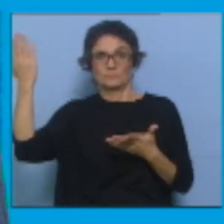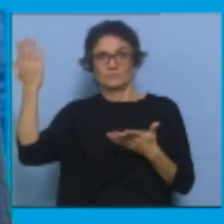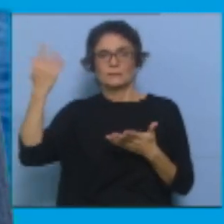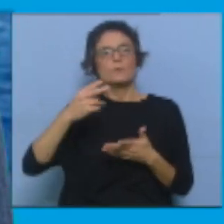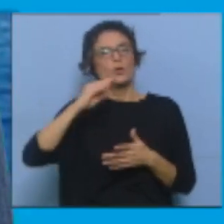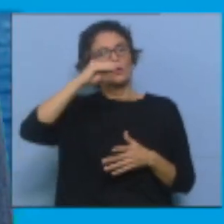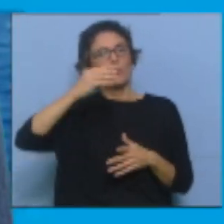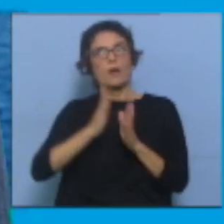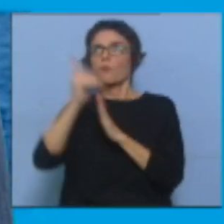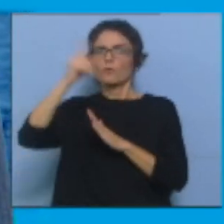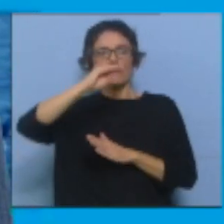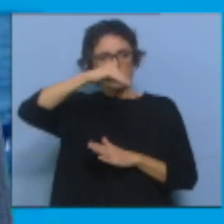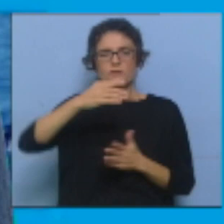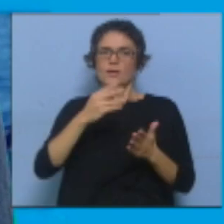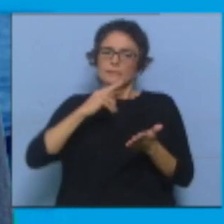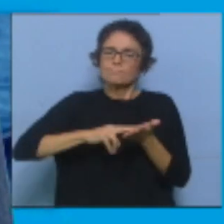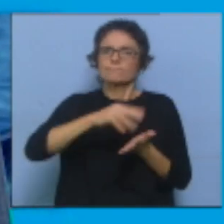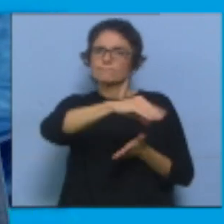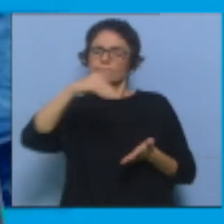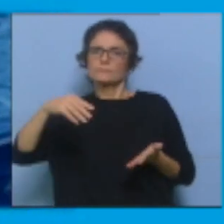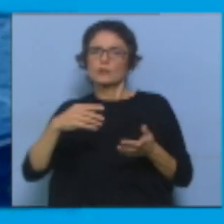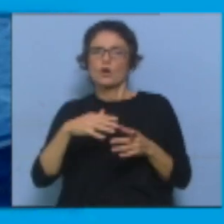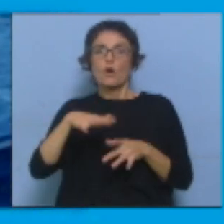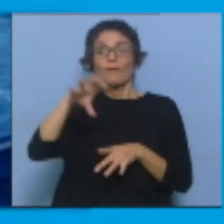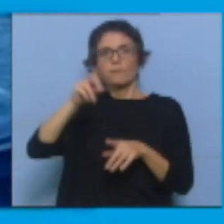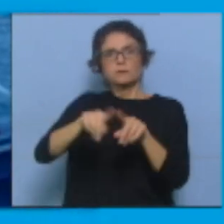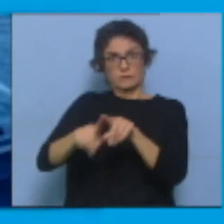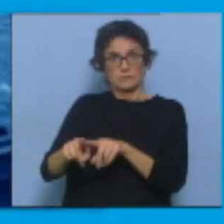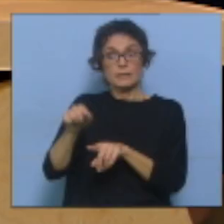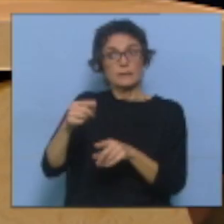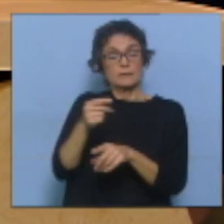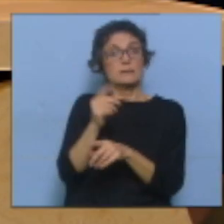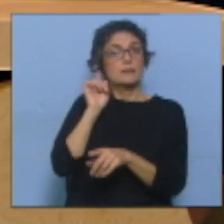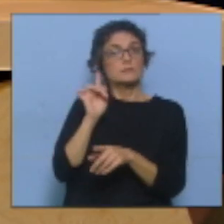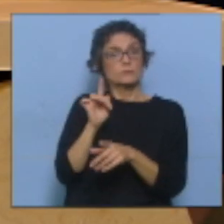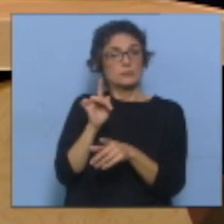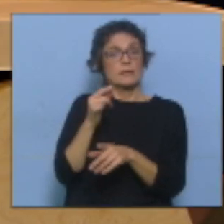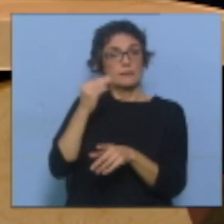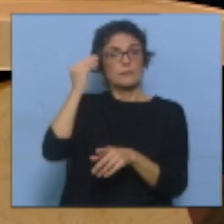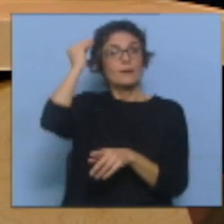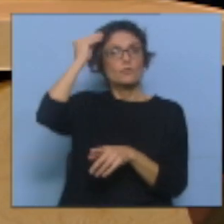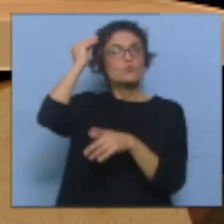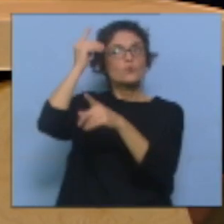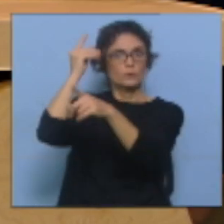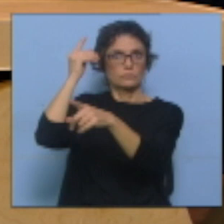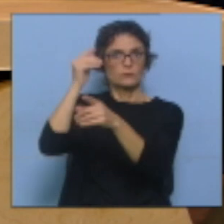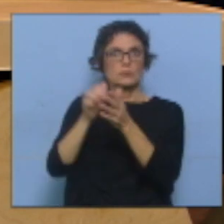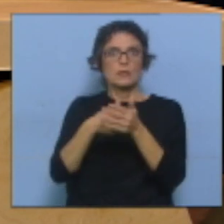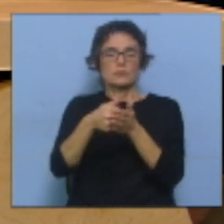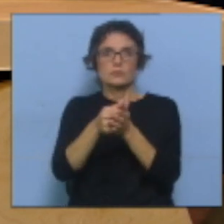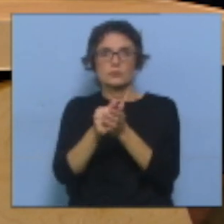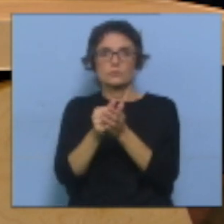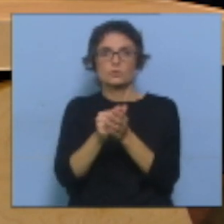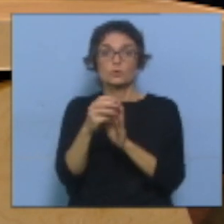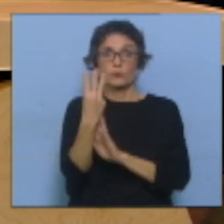chama no concreto, não é um Deus que está... E acontece de várias formas. Aqui é importante sublinhar a questão do sonho. Realmente aparece nos Evangelhos os 3 sonhos de São